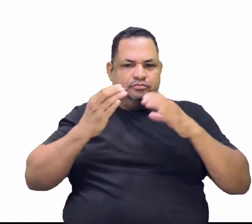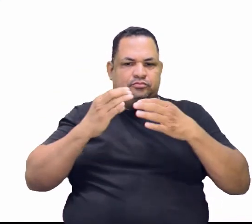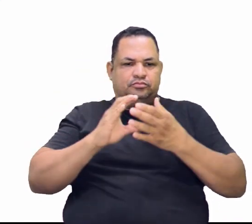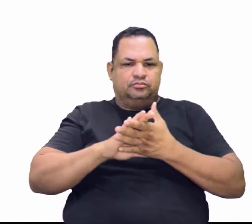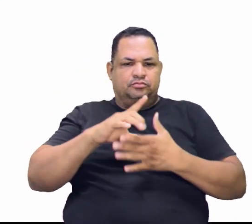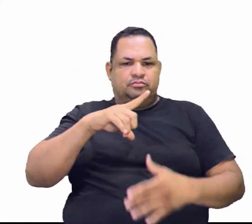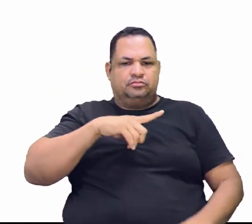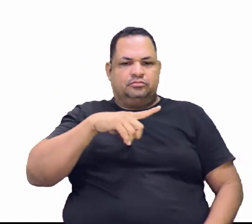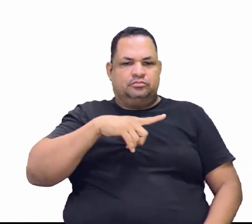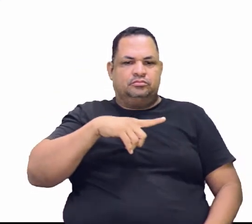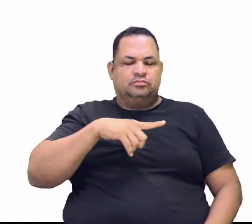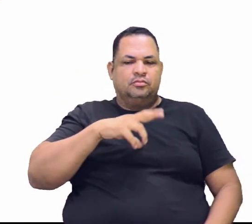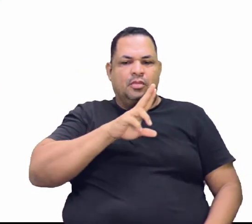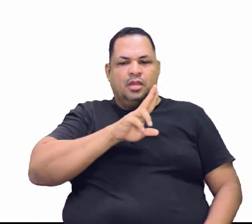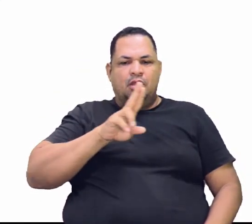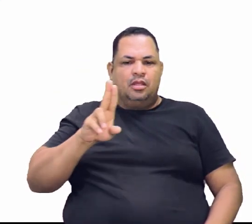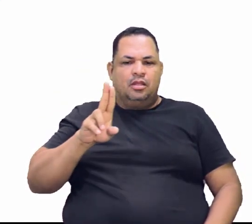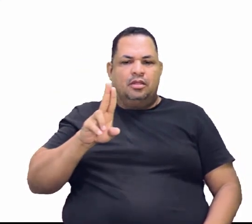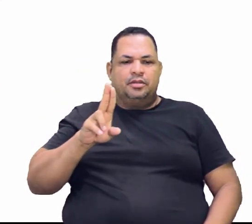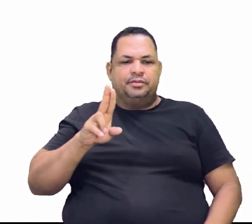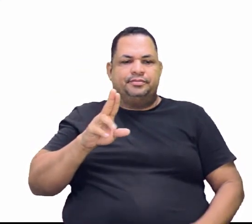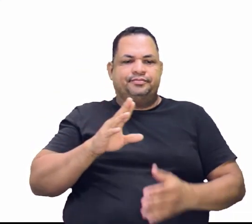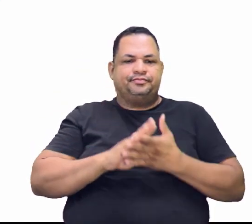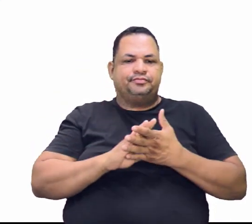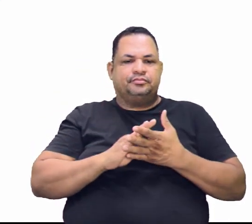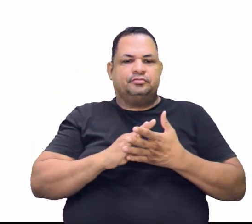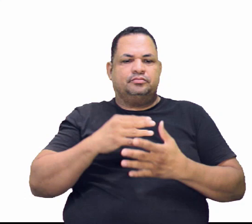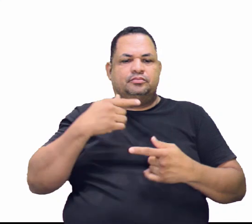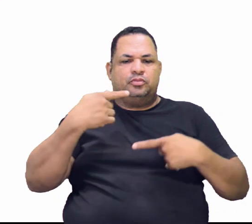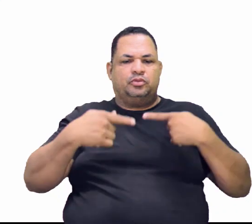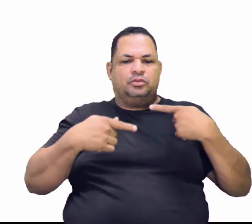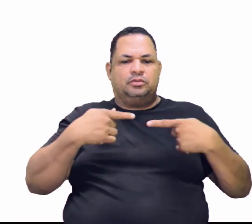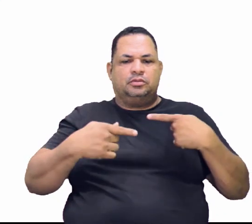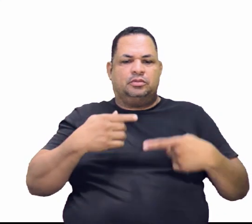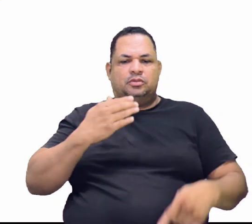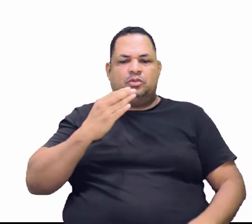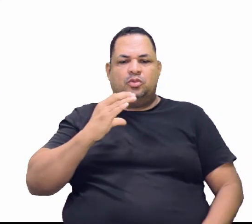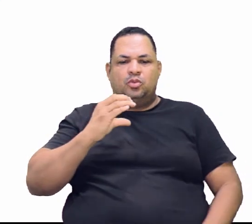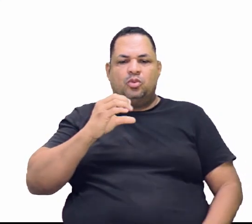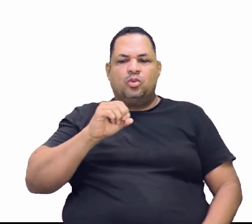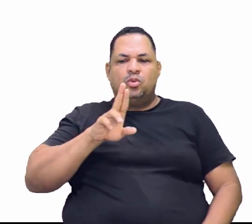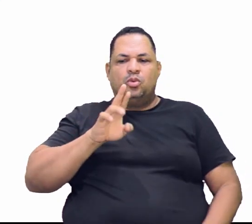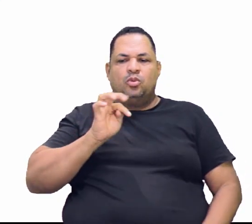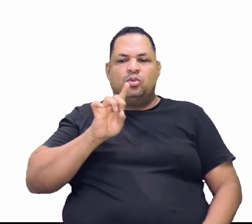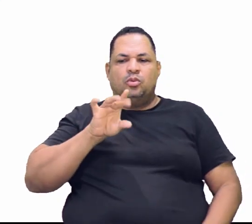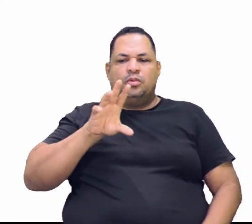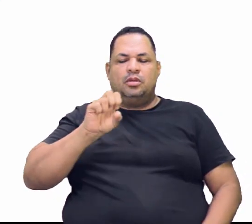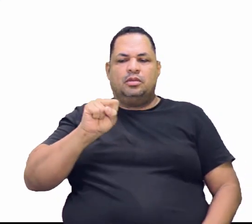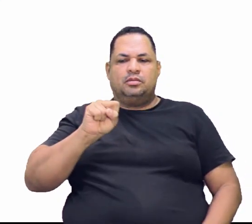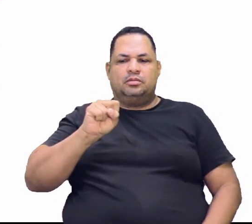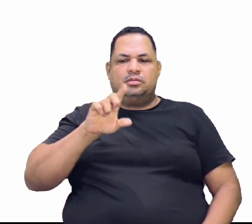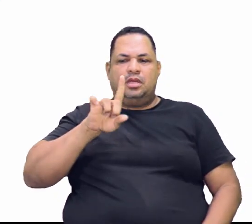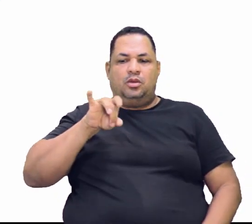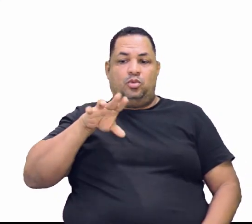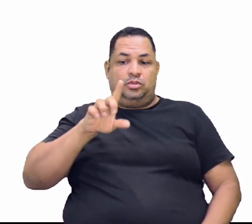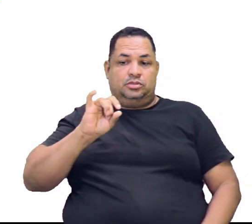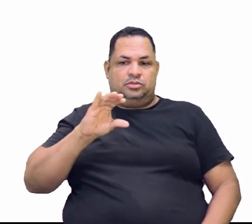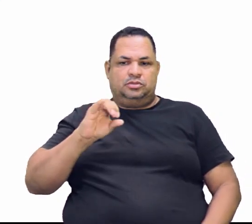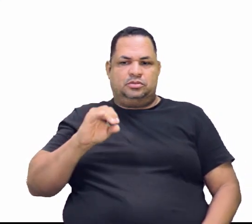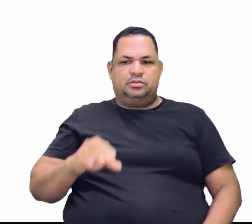do grupo apelidado pelo seu adversário de Cutubas. Aloysão,